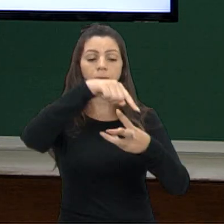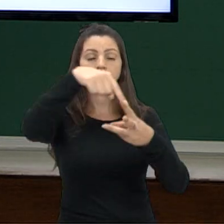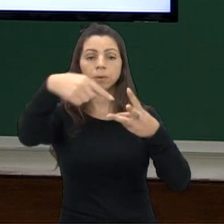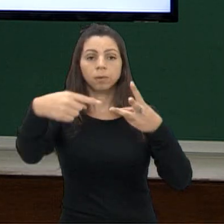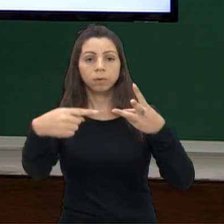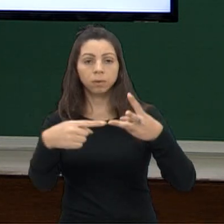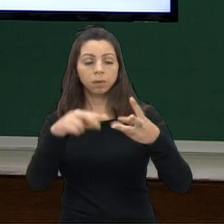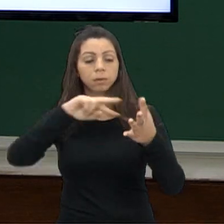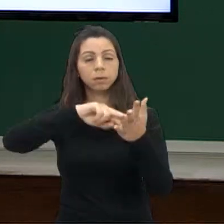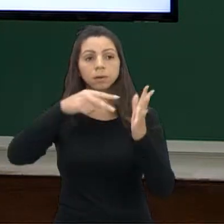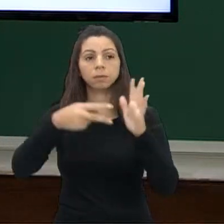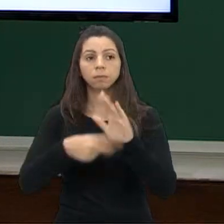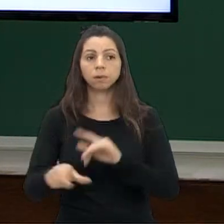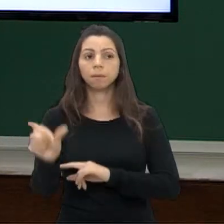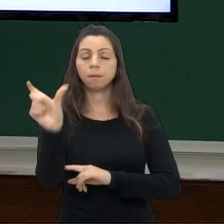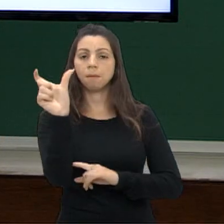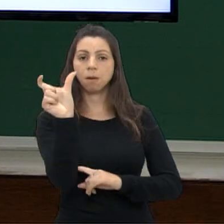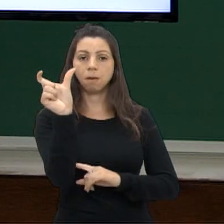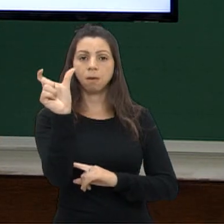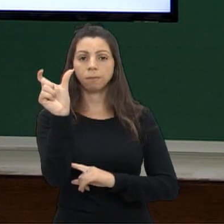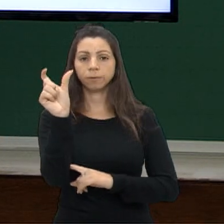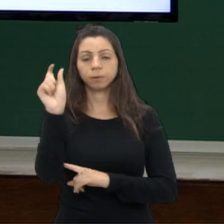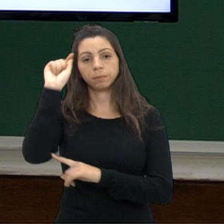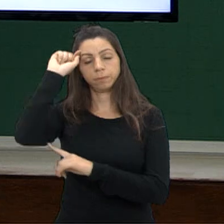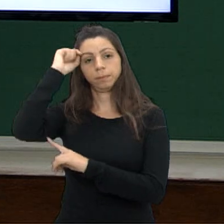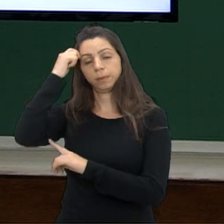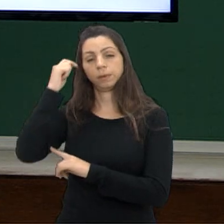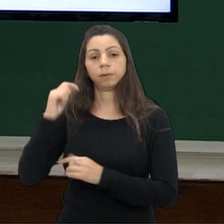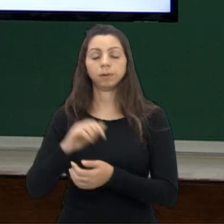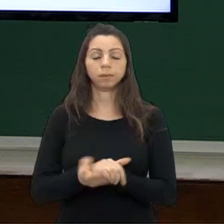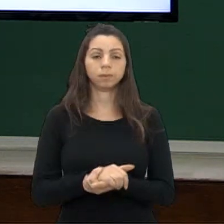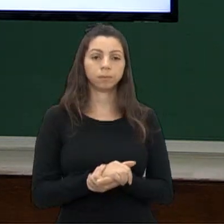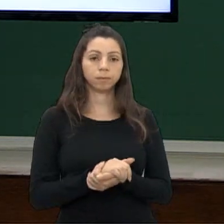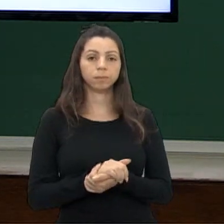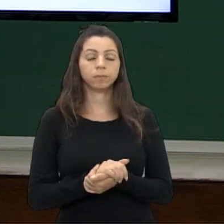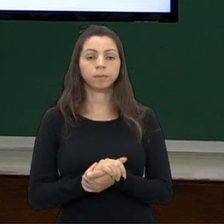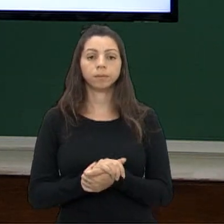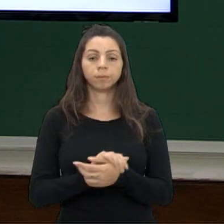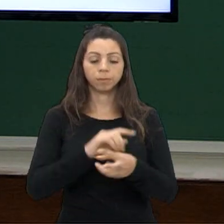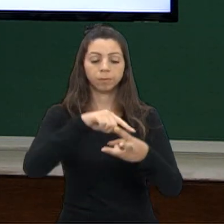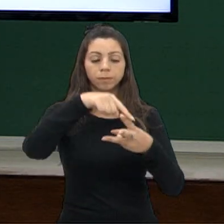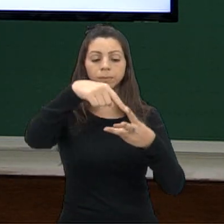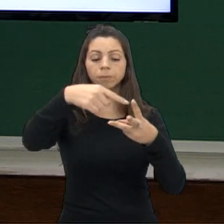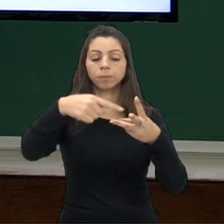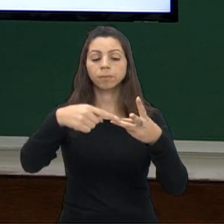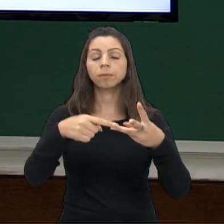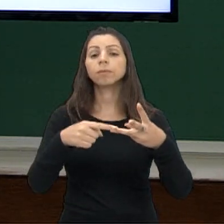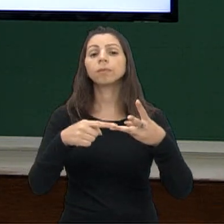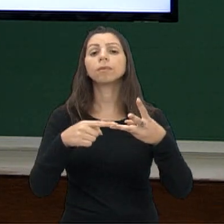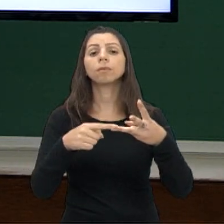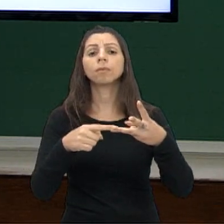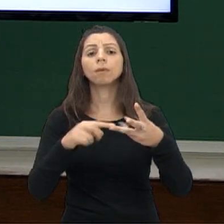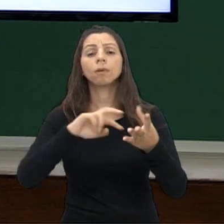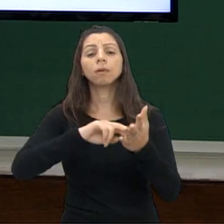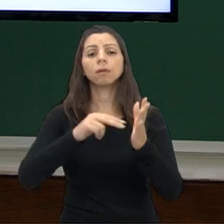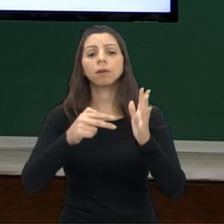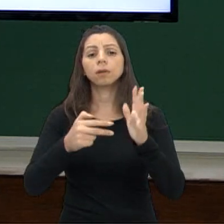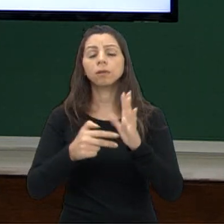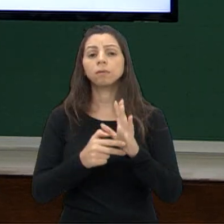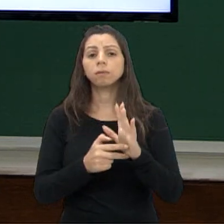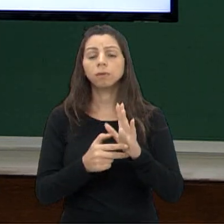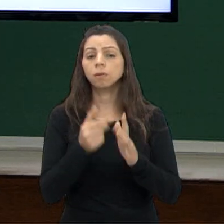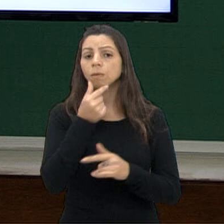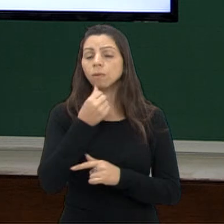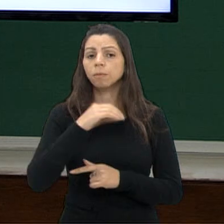nas alternativas. Mas apenas alguns servem para o que o menino está sentindo nesse momento.